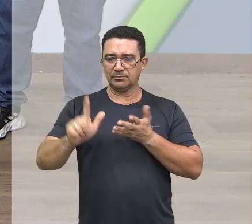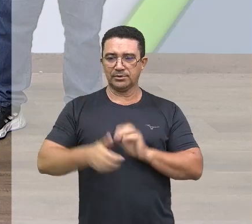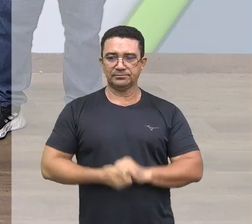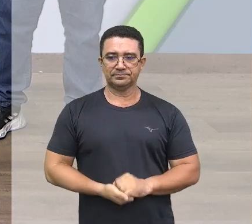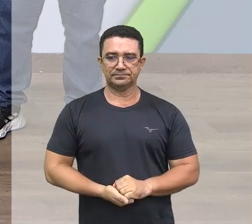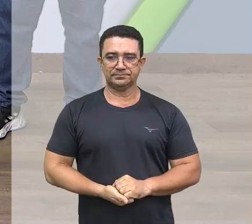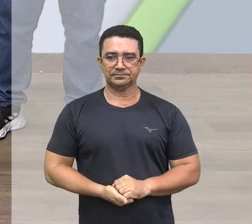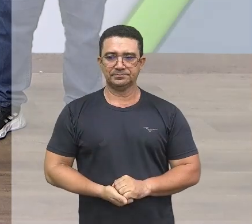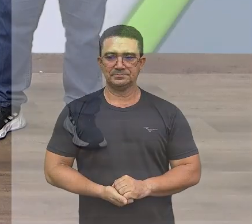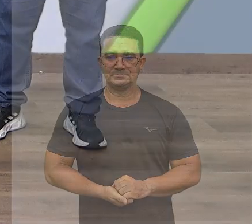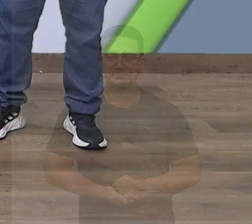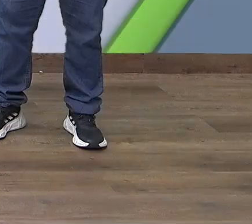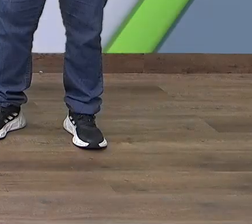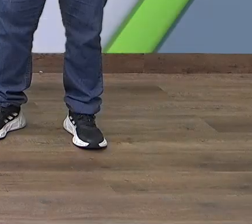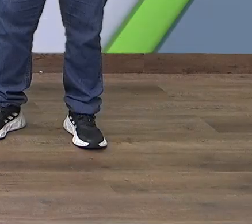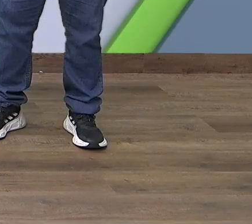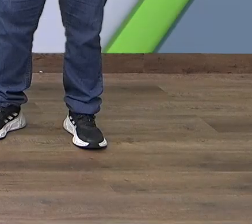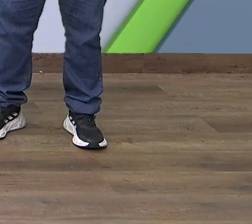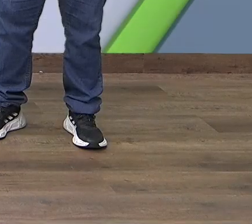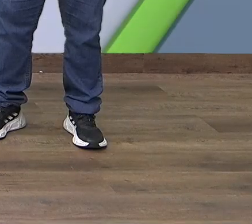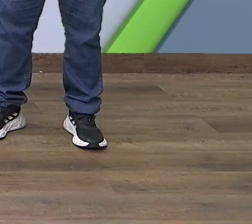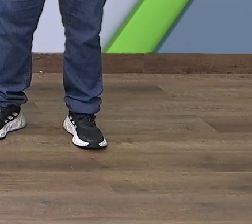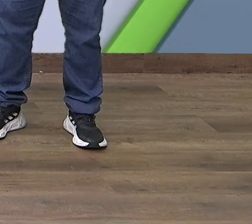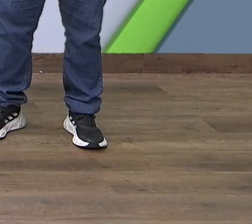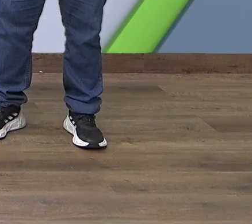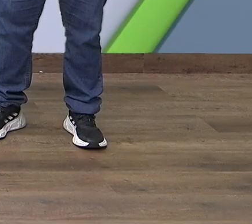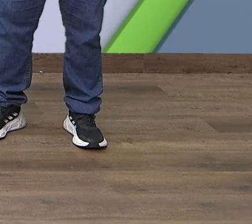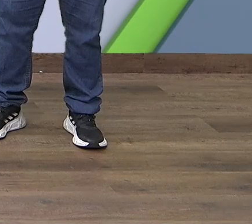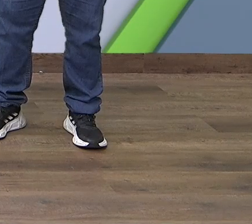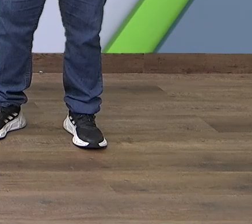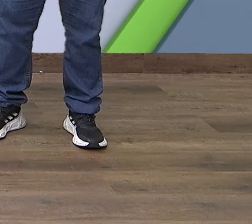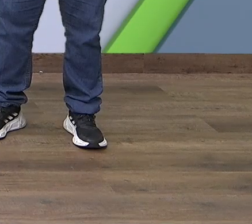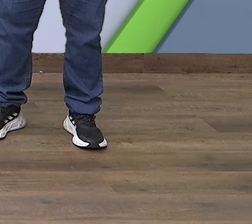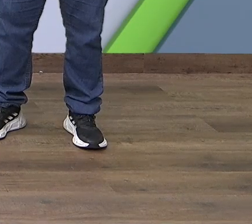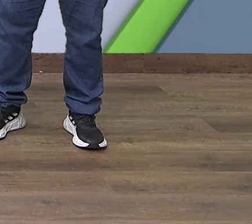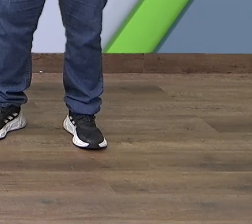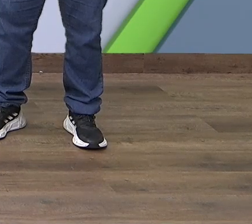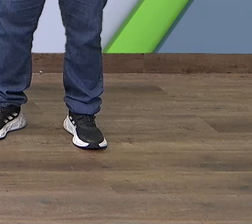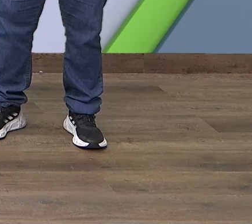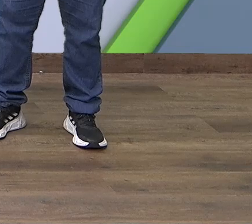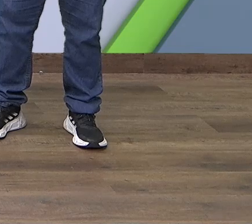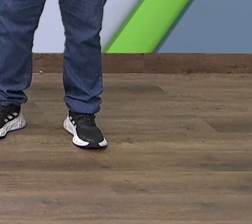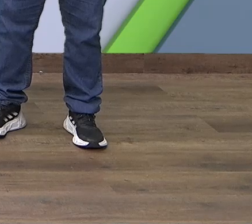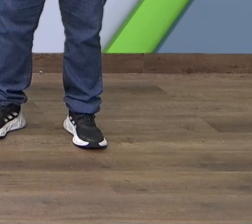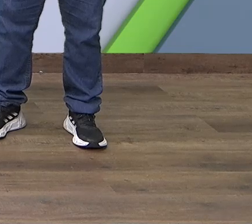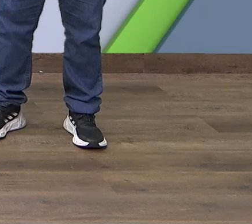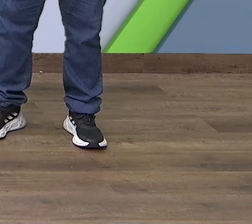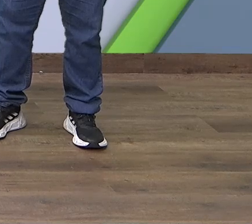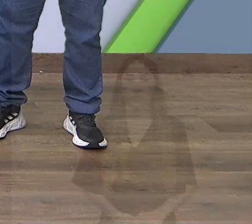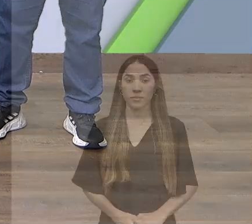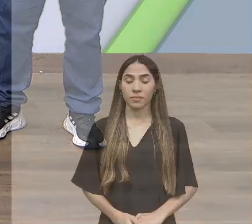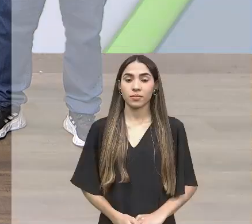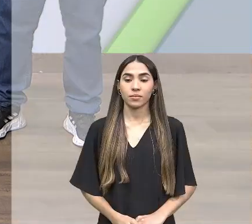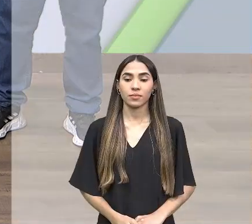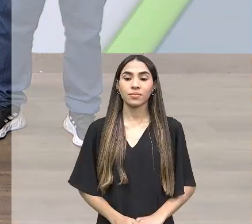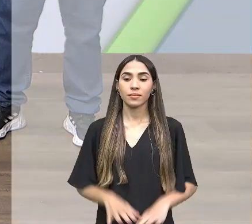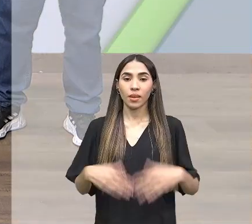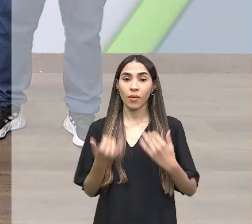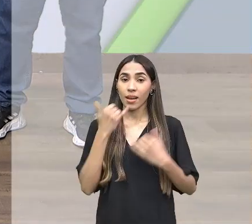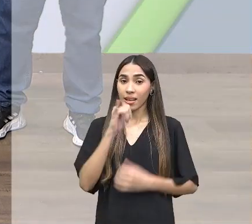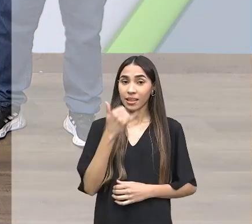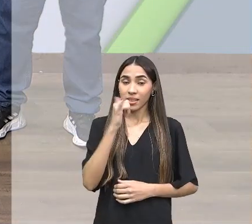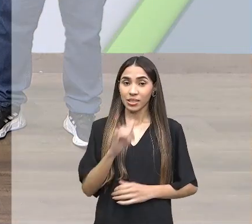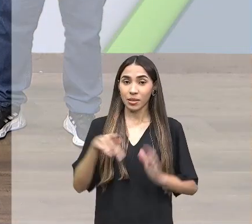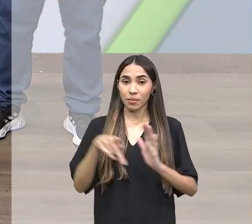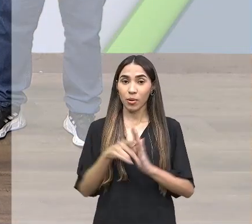Bom, a primeira que a gente vai conhecer é a energia hidráulica, olha só. A energia hidráulica é a energia gerada por